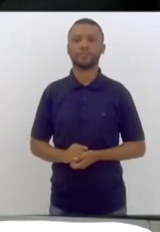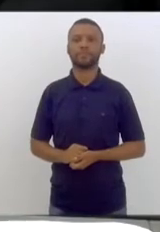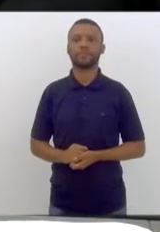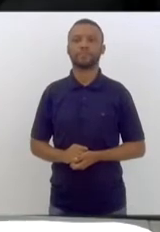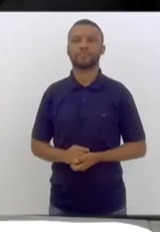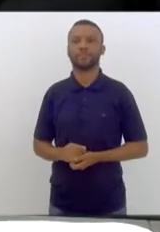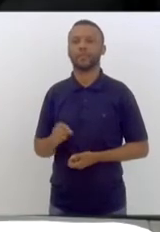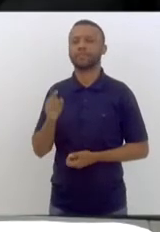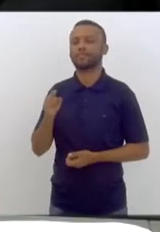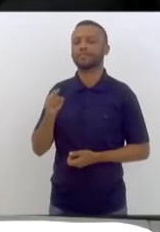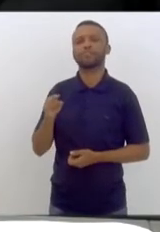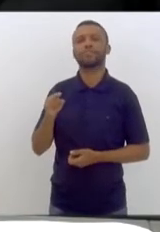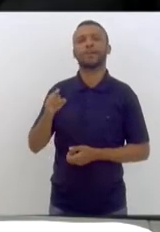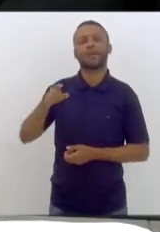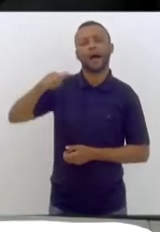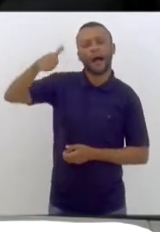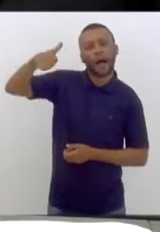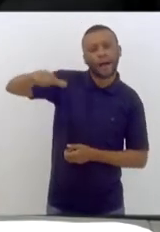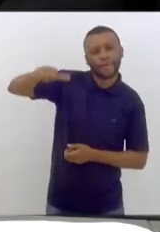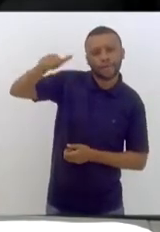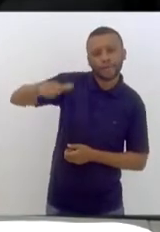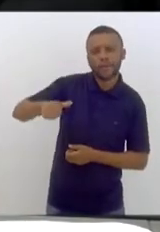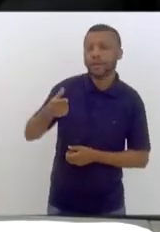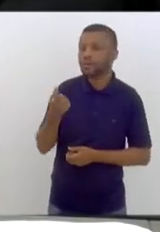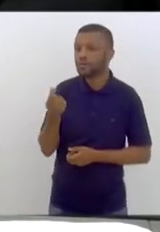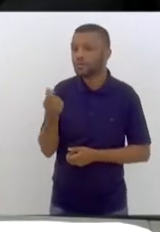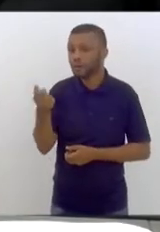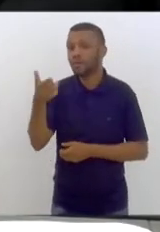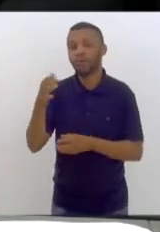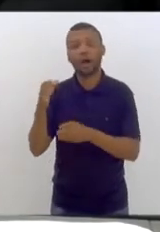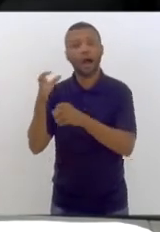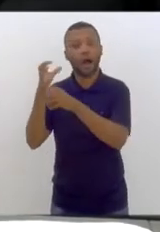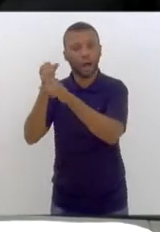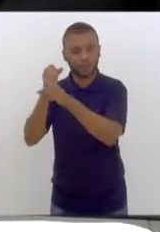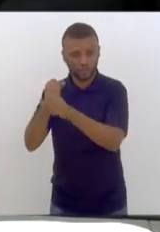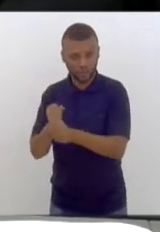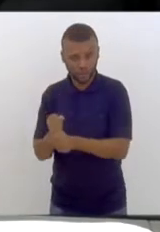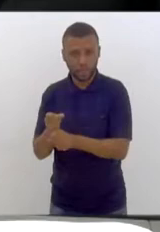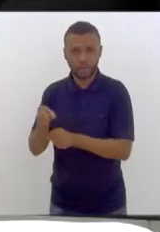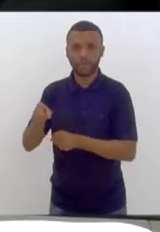faz a apuração do valor adicionado e